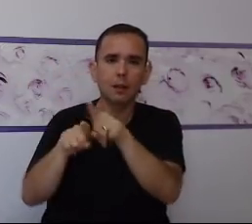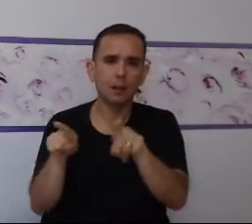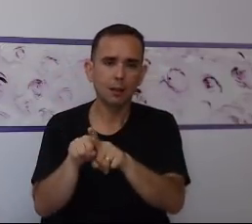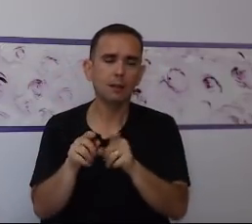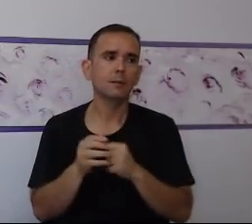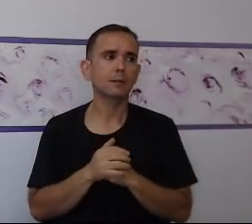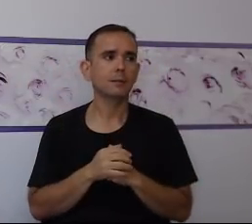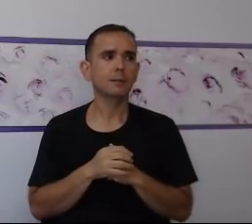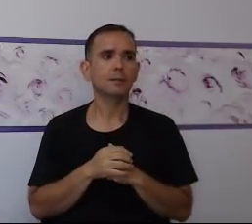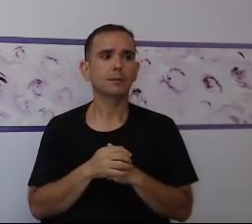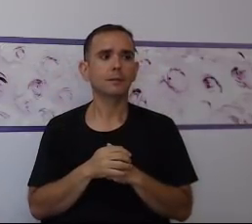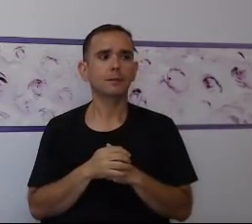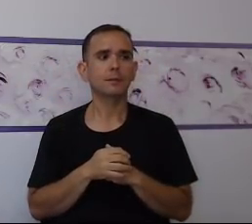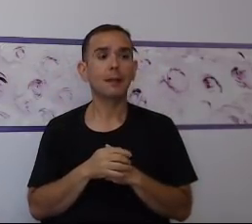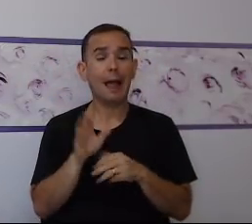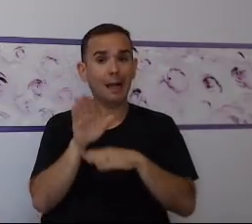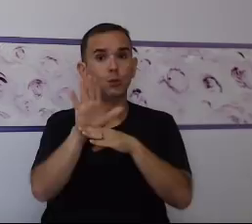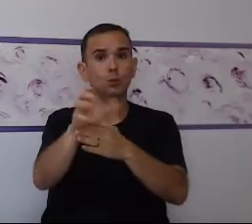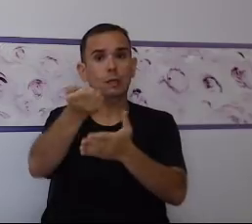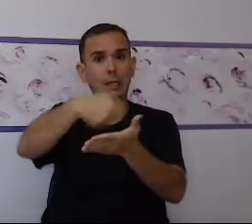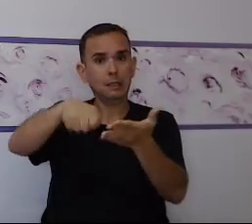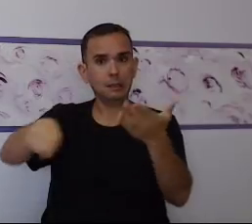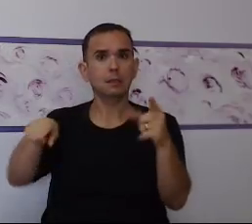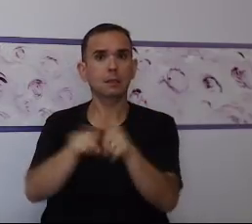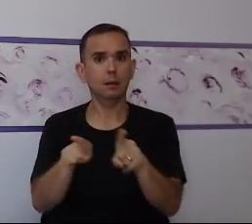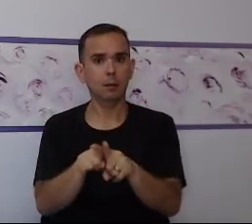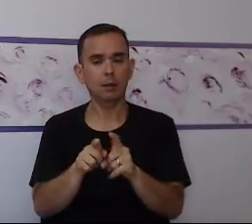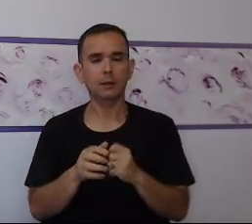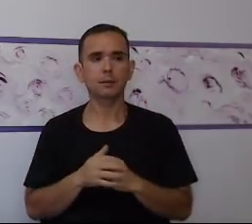né? Ajuda na escrita. Aí ajuda na escrita também.